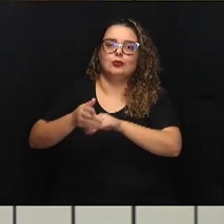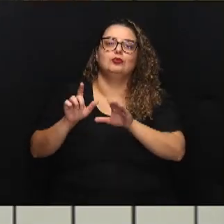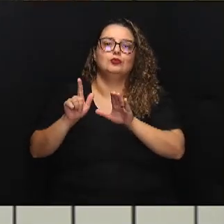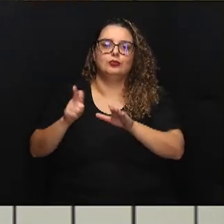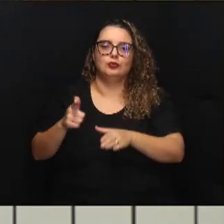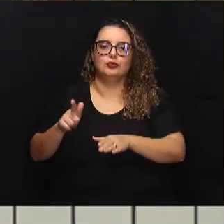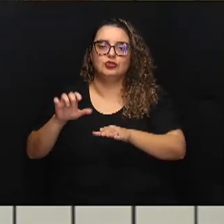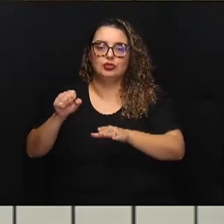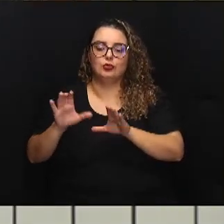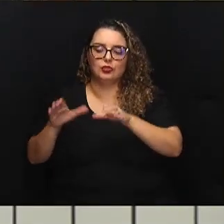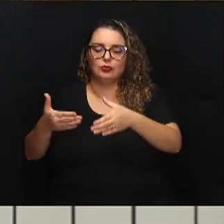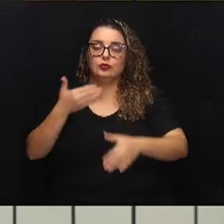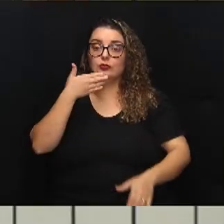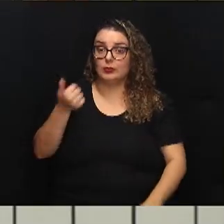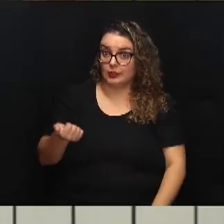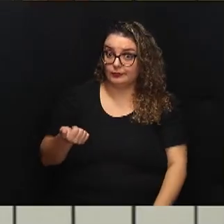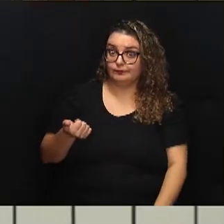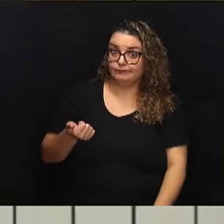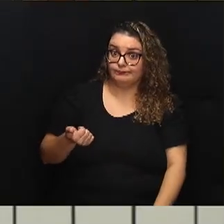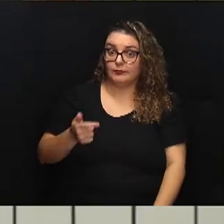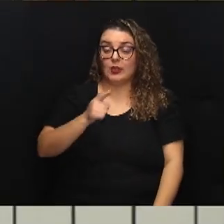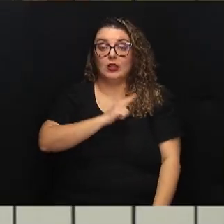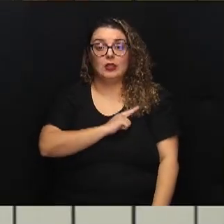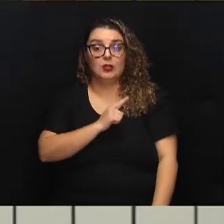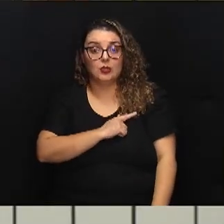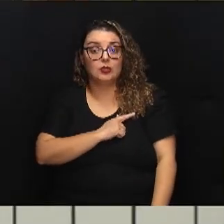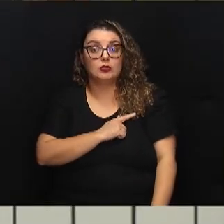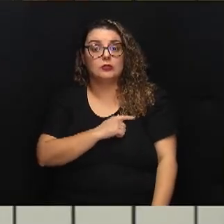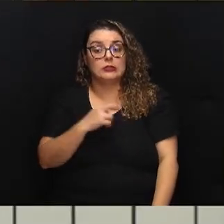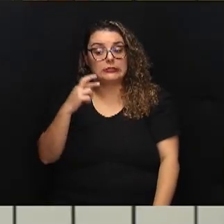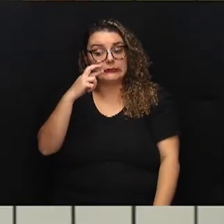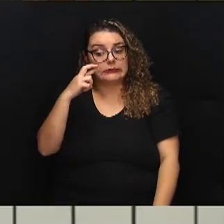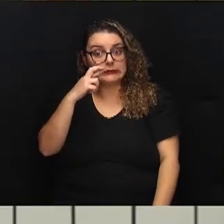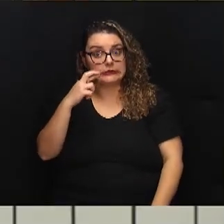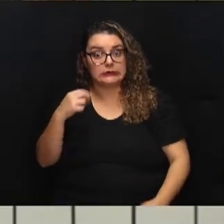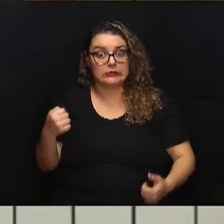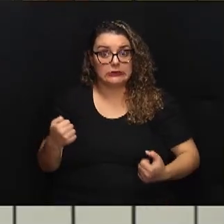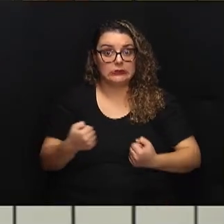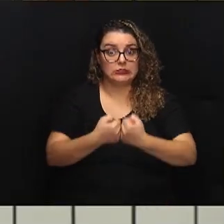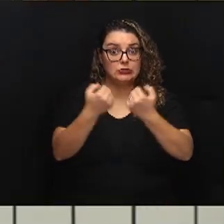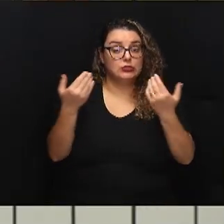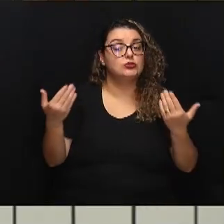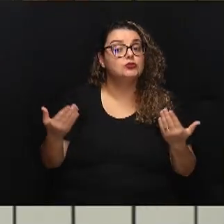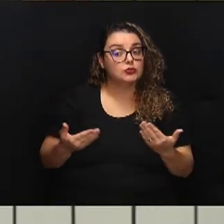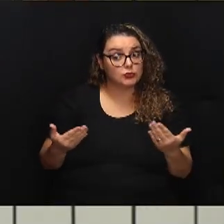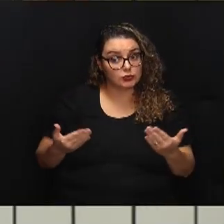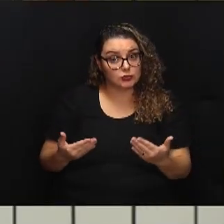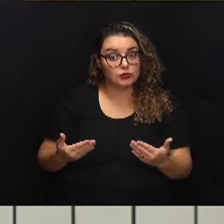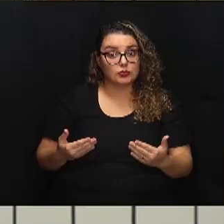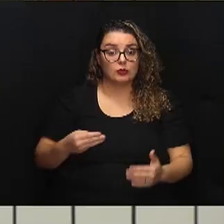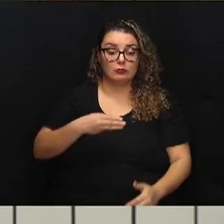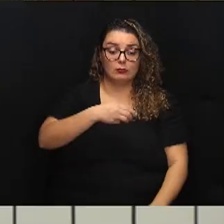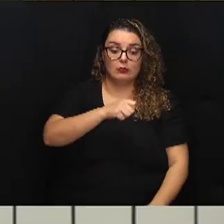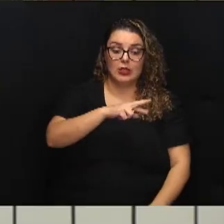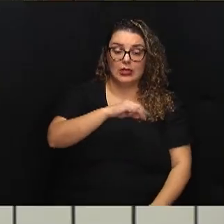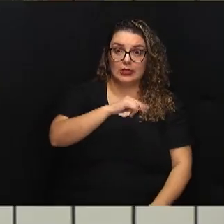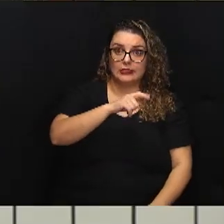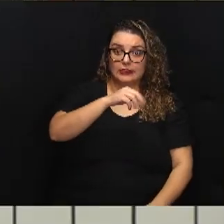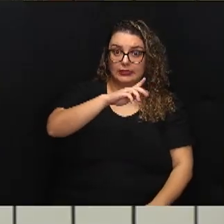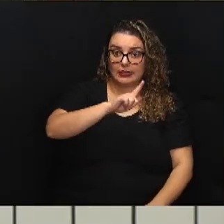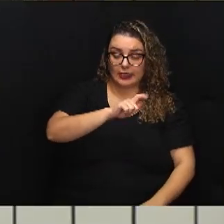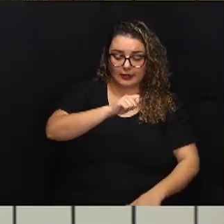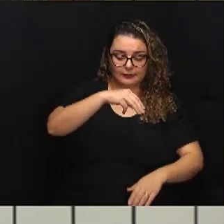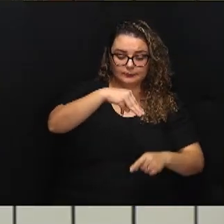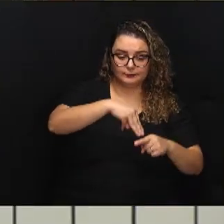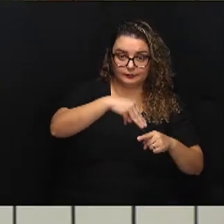dos 8 melhores. E aí o Guarani ainda fica de olho no confronto de hoje entre Maringá e Brusque, porque